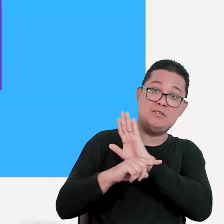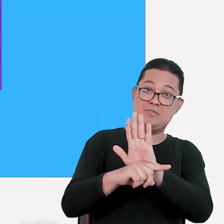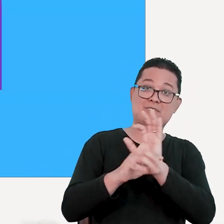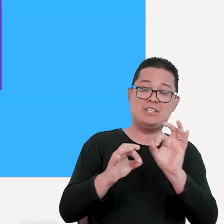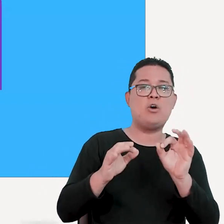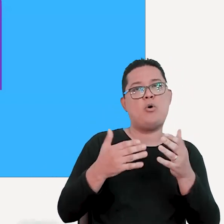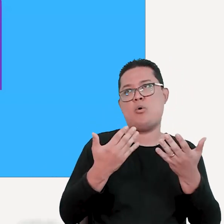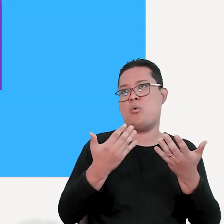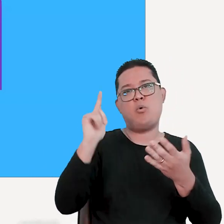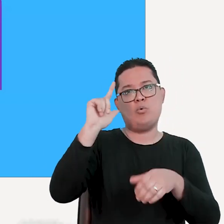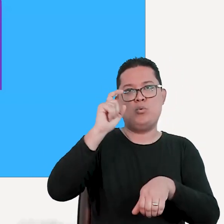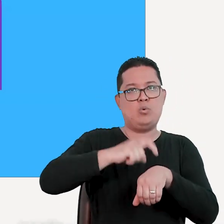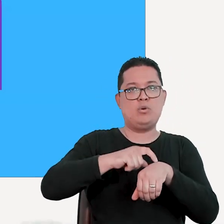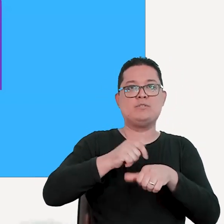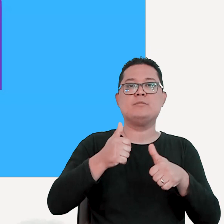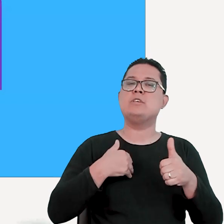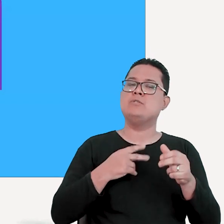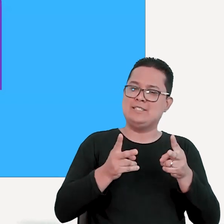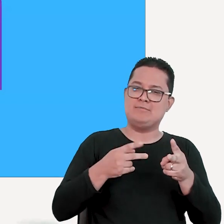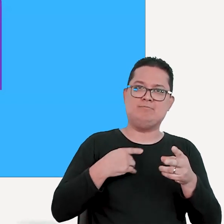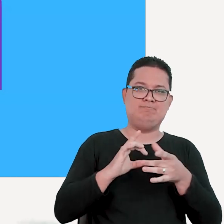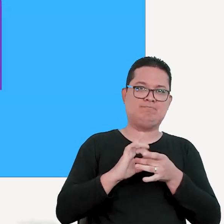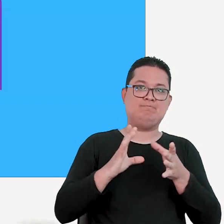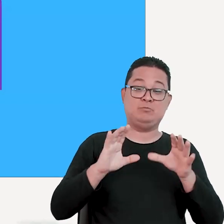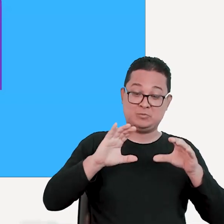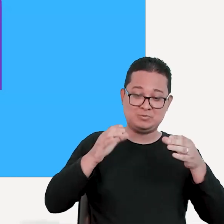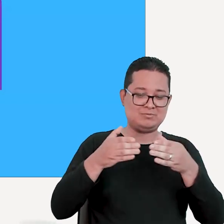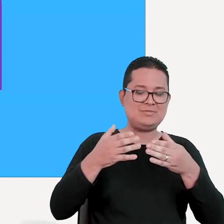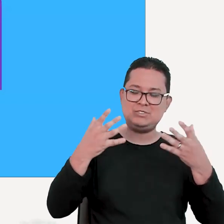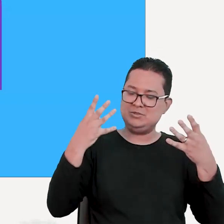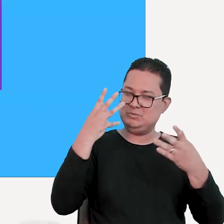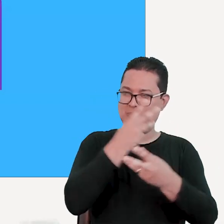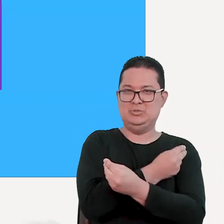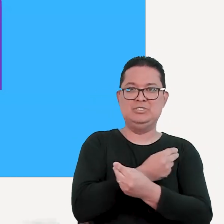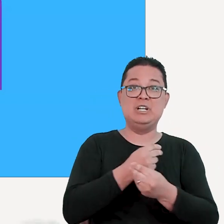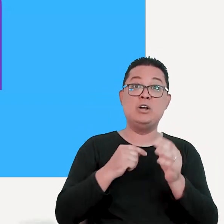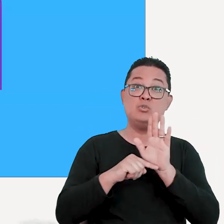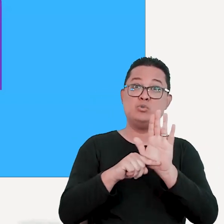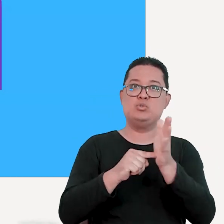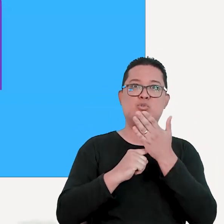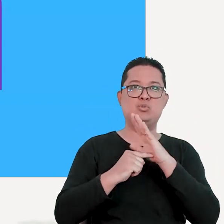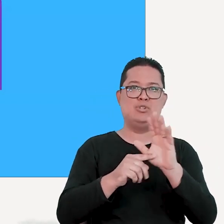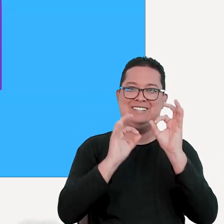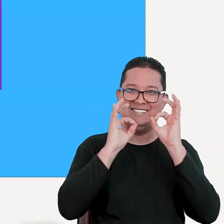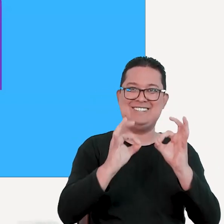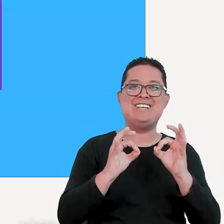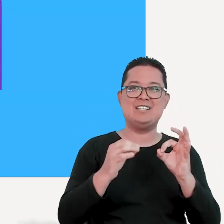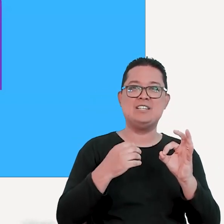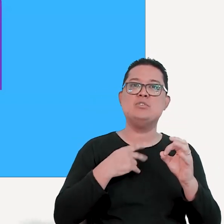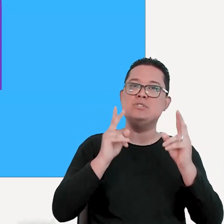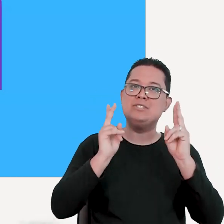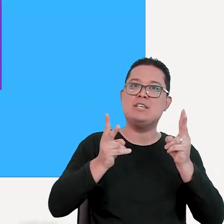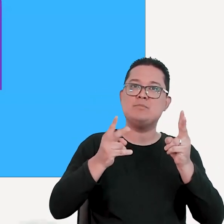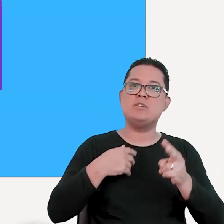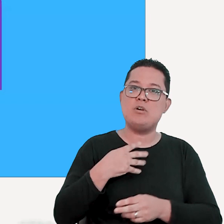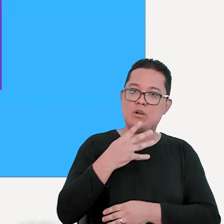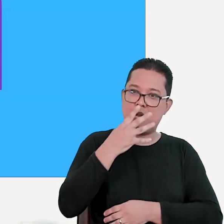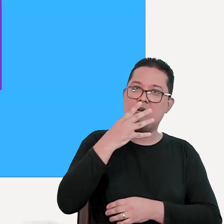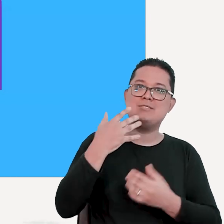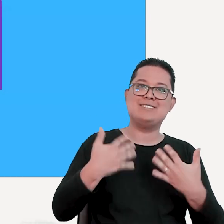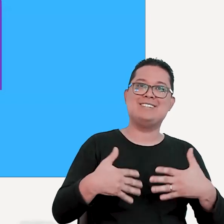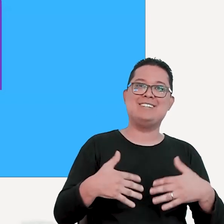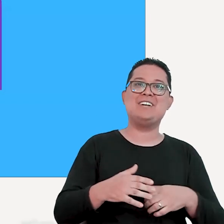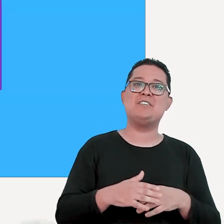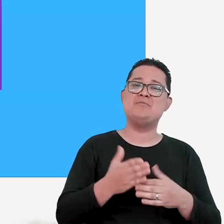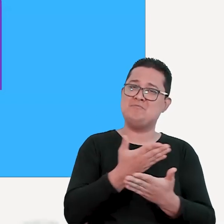novo, eu fico sempre disponível. Essa comunidade, ela é muito linda e ela se ajuda demais. E essa é uma das coisas que eu sempre fico muito encantada. Então,